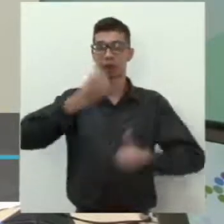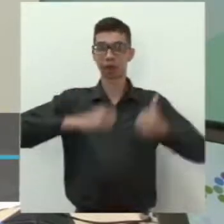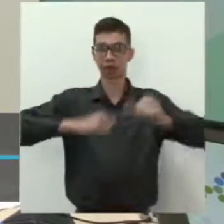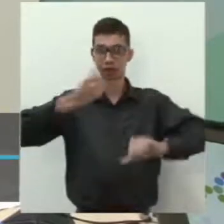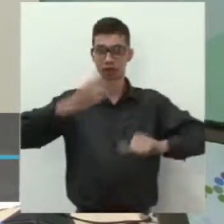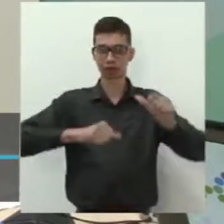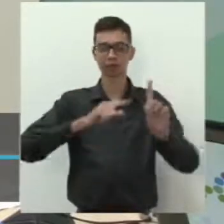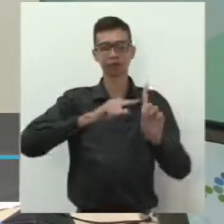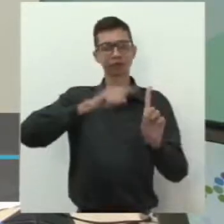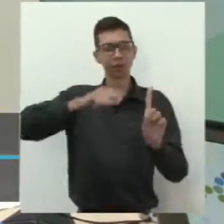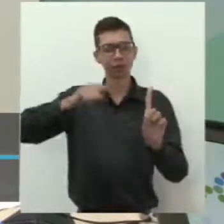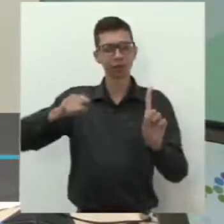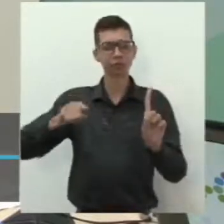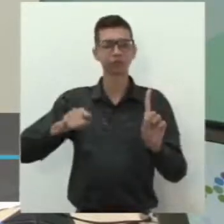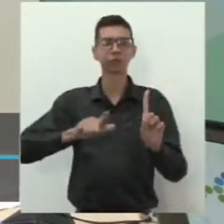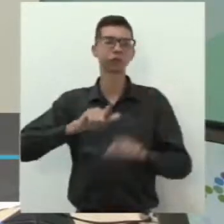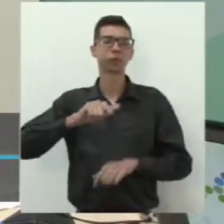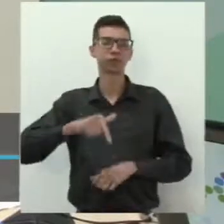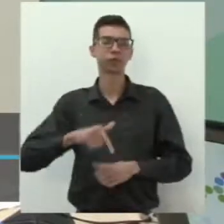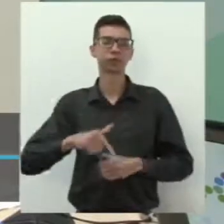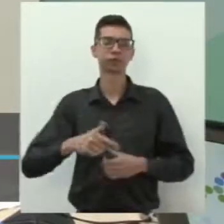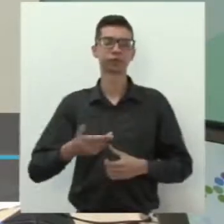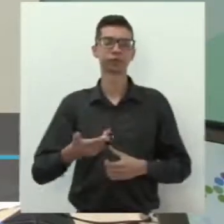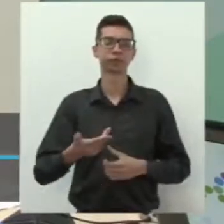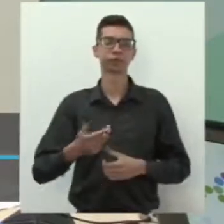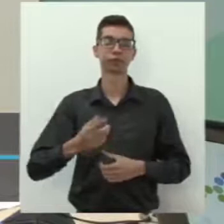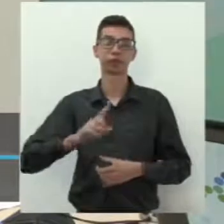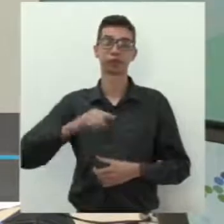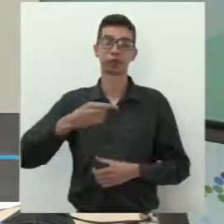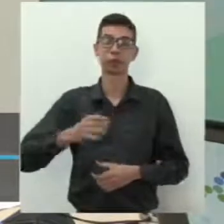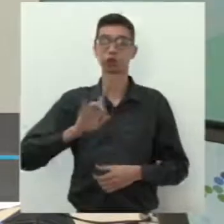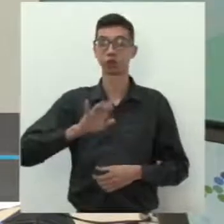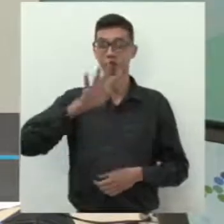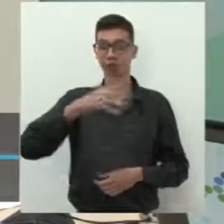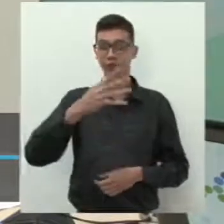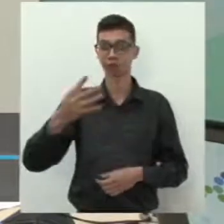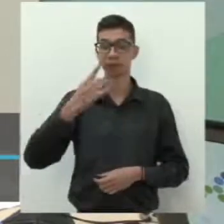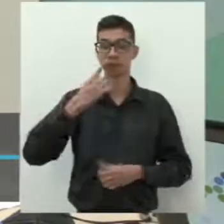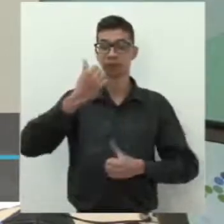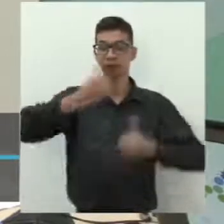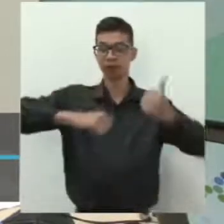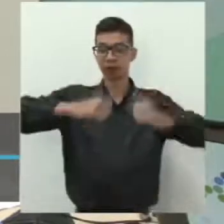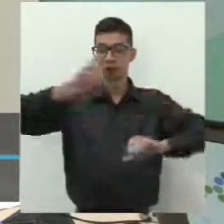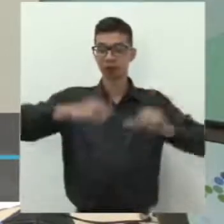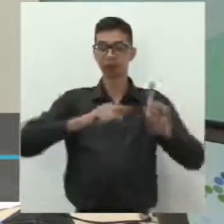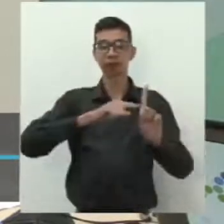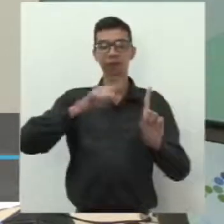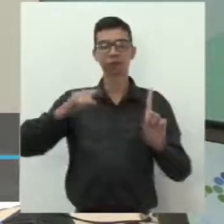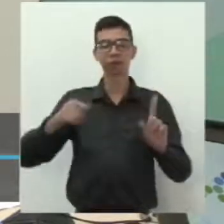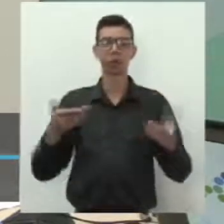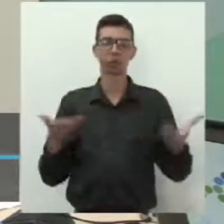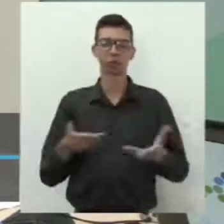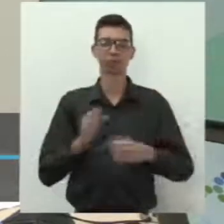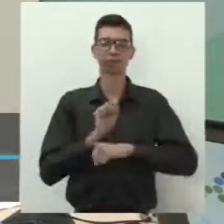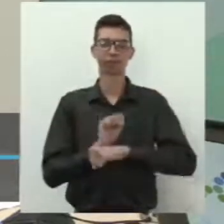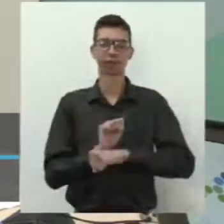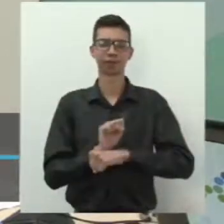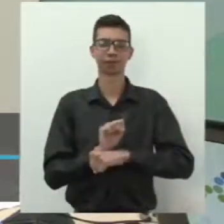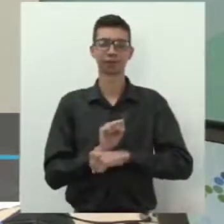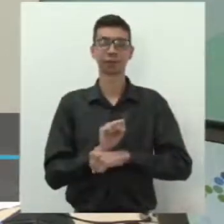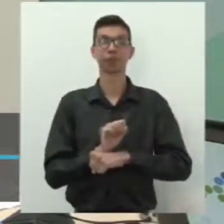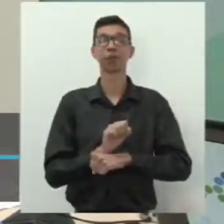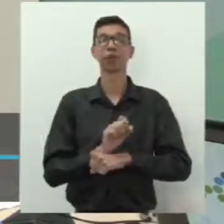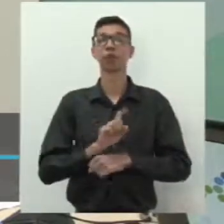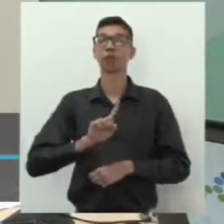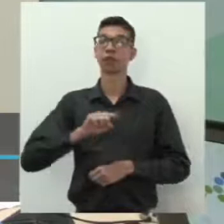gente pode fazer uma interação, uma próxima só de tabela, de análise e gráfico. Aí a gente para aqui, começa aqui de onde a gente parou, na